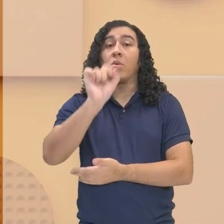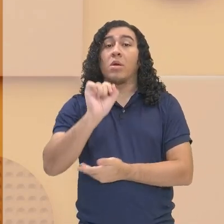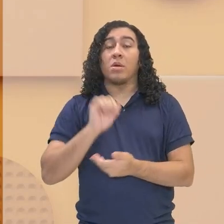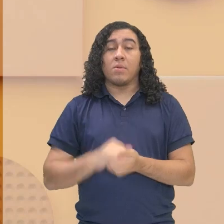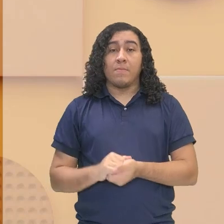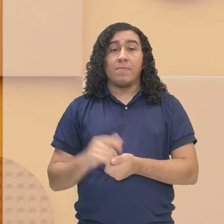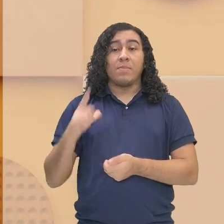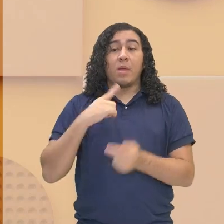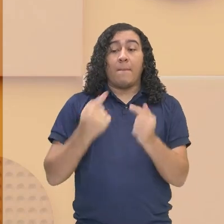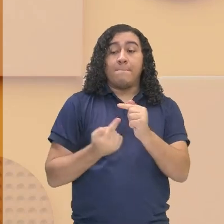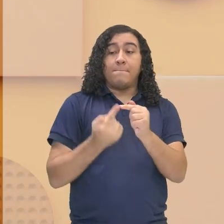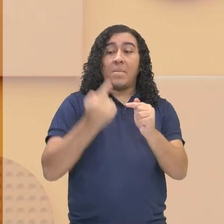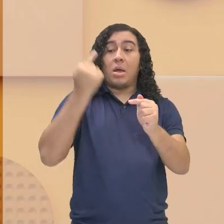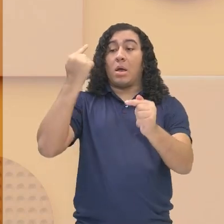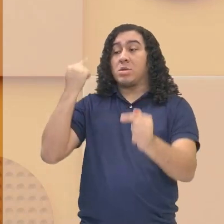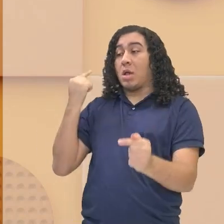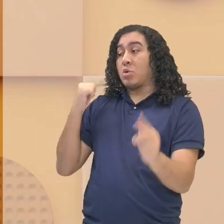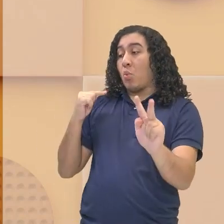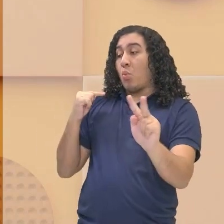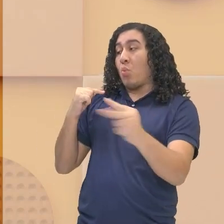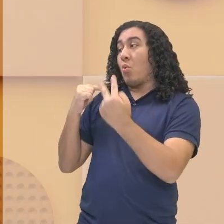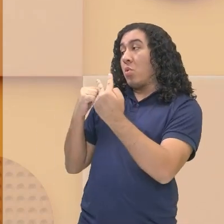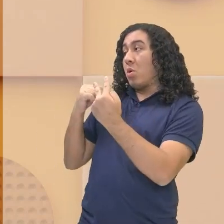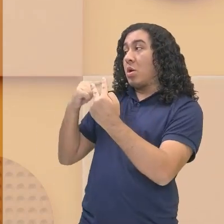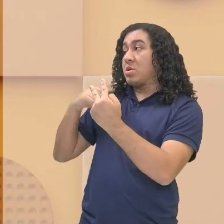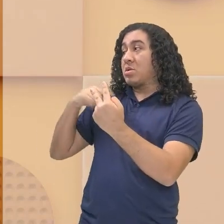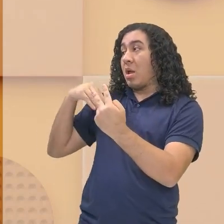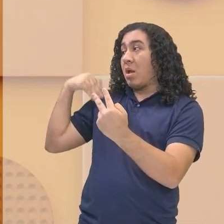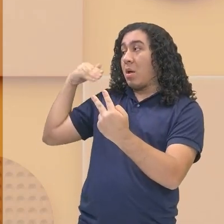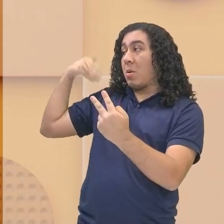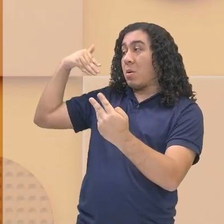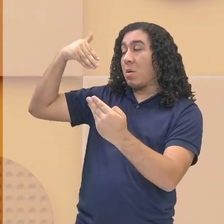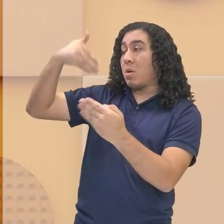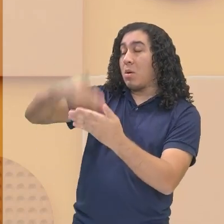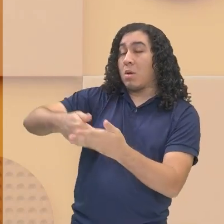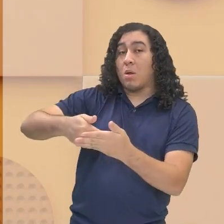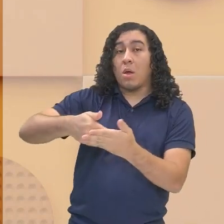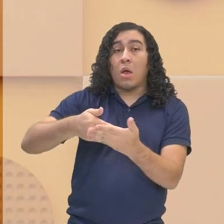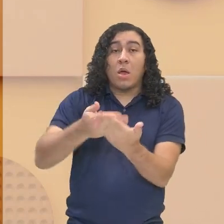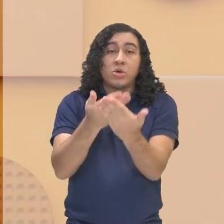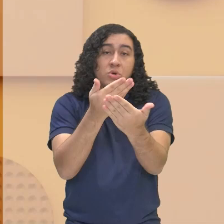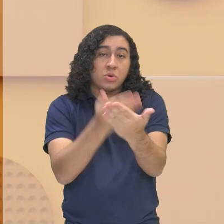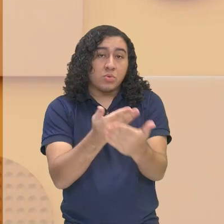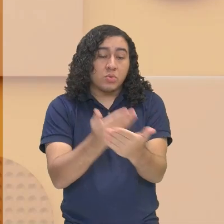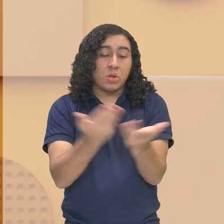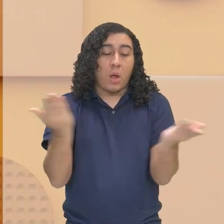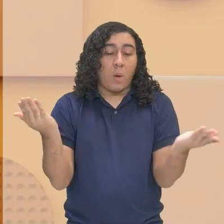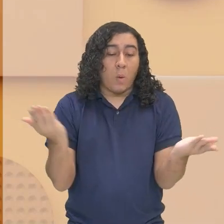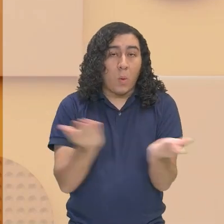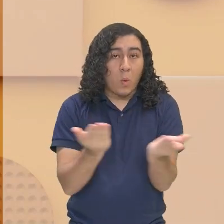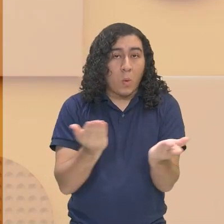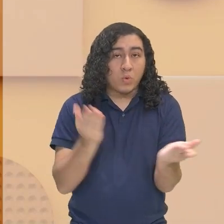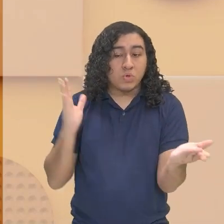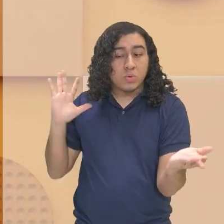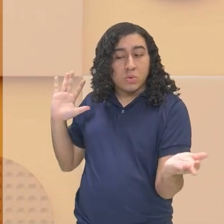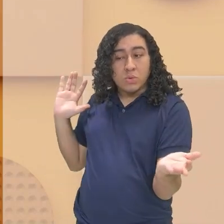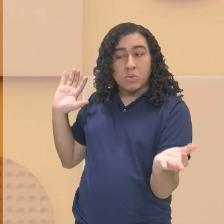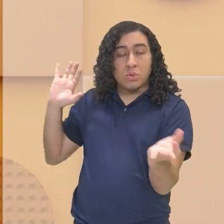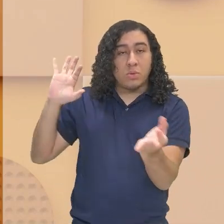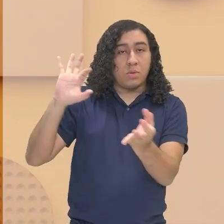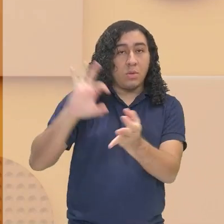para o passado, para compreender o presente e projetar. Projetar, não é prever,